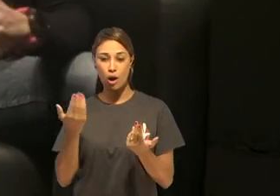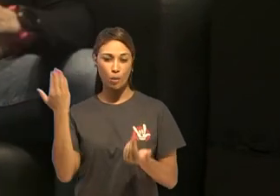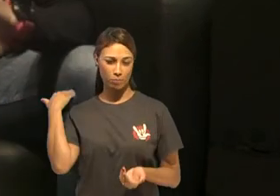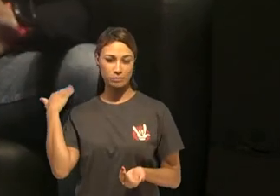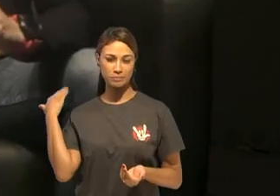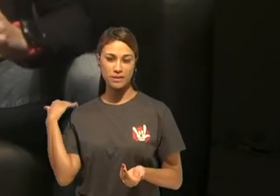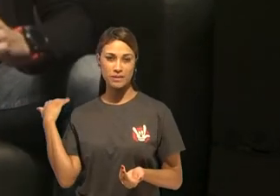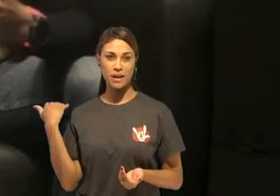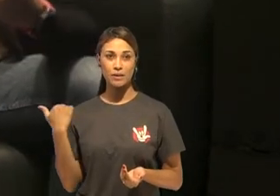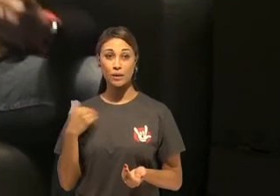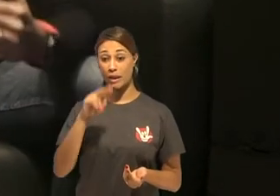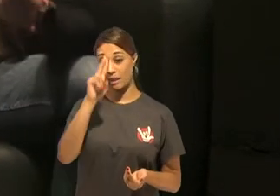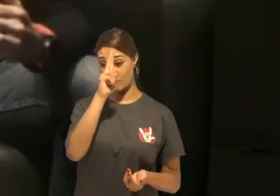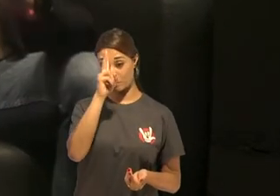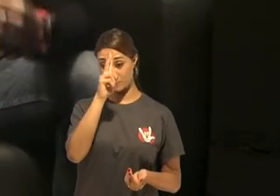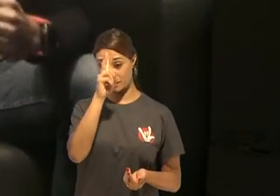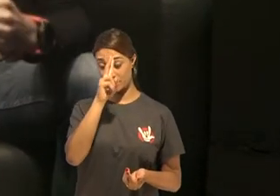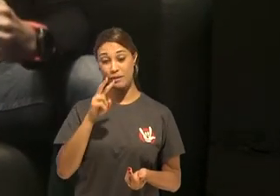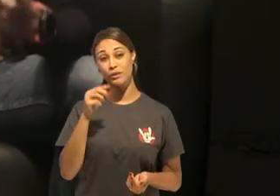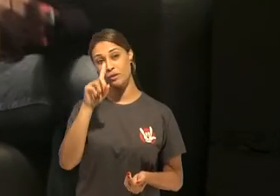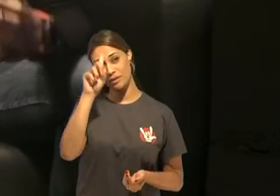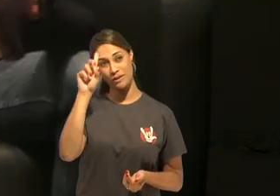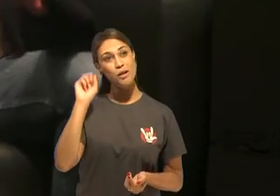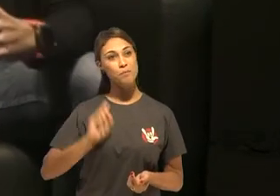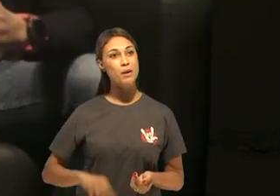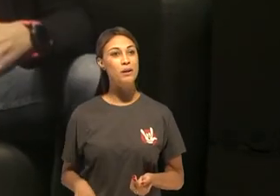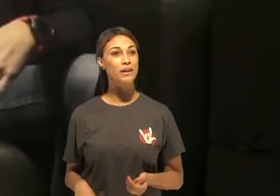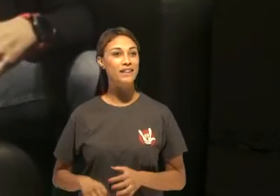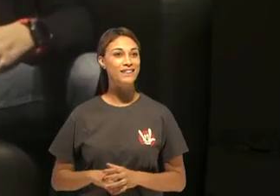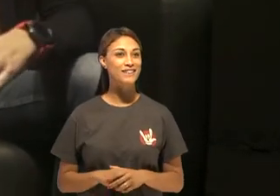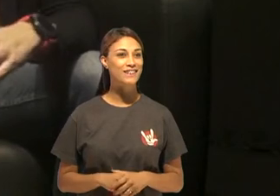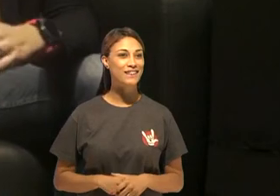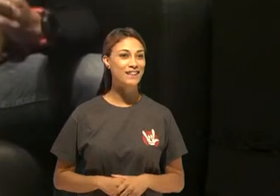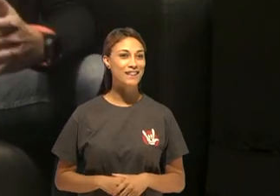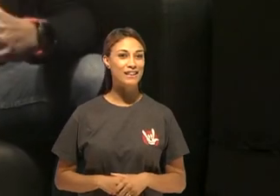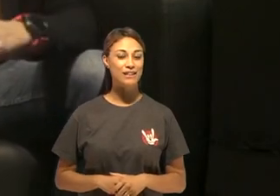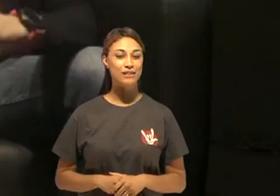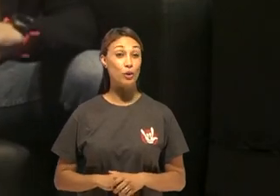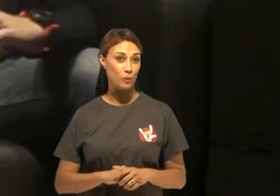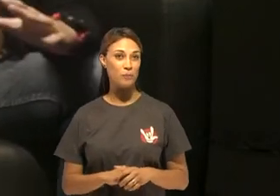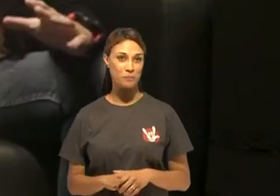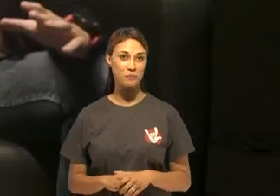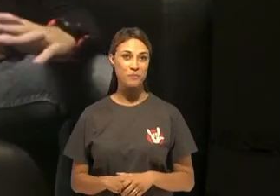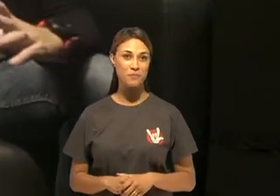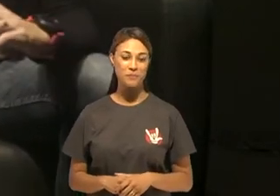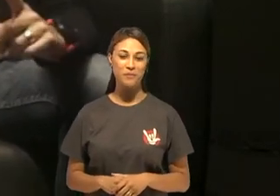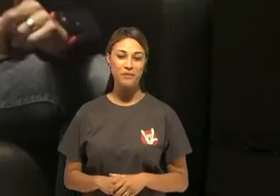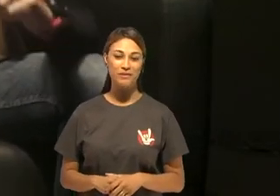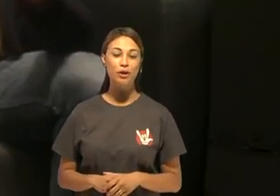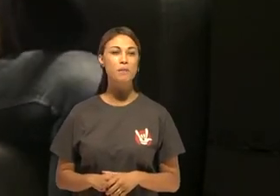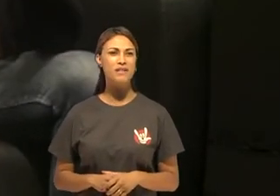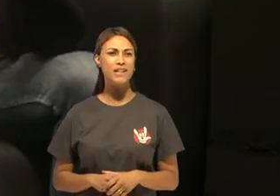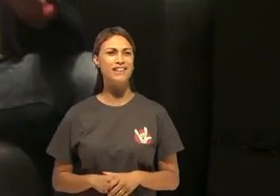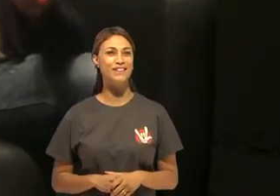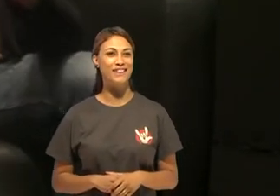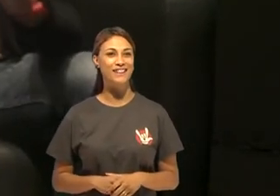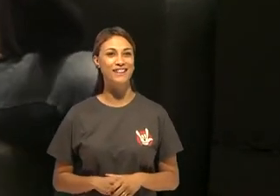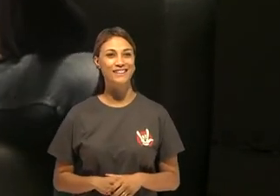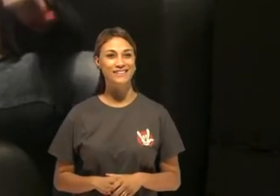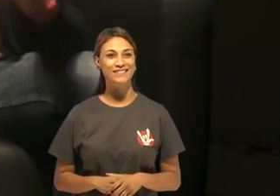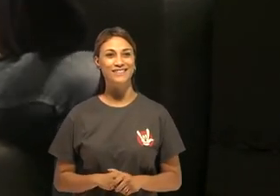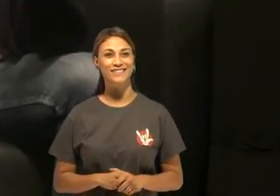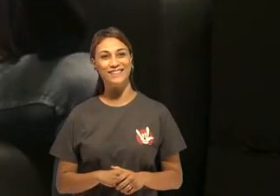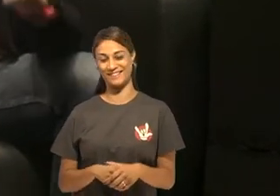participe, lembrando que vai ter um mico para quem perder, tá certo? Quem perder vai ter que pagar mico, não tem jeito, e